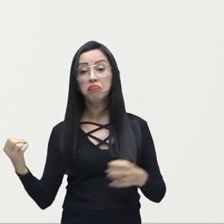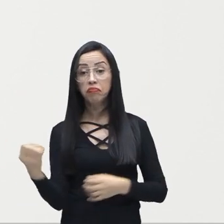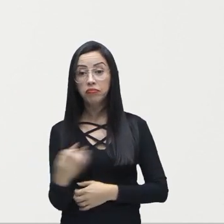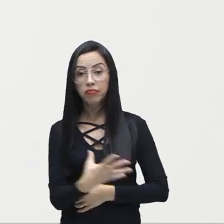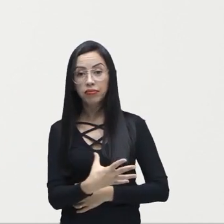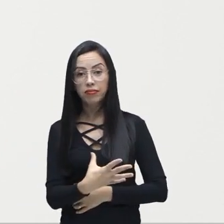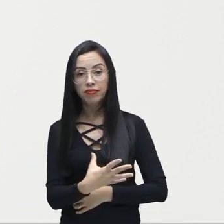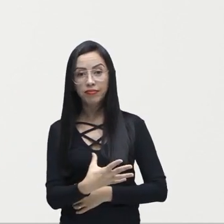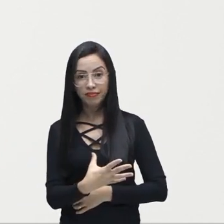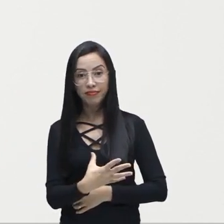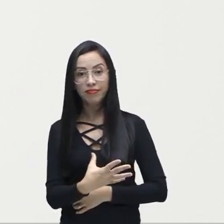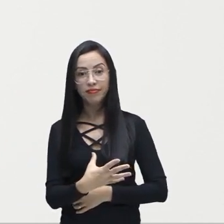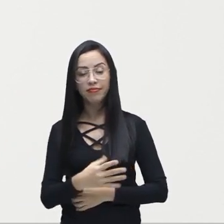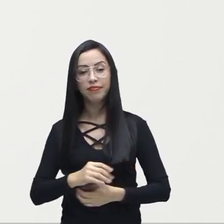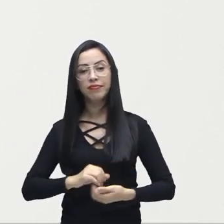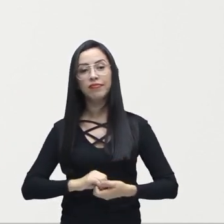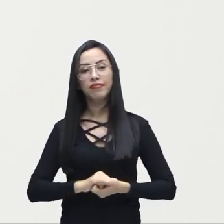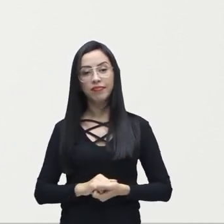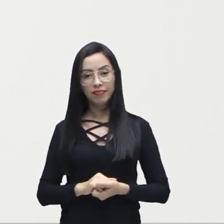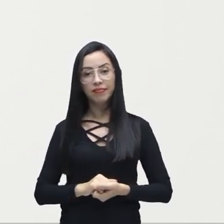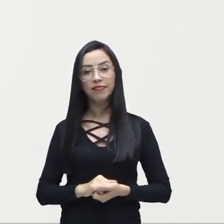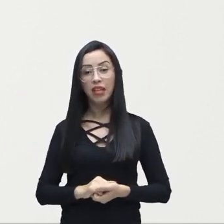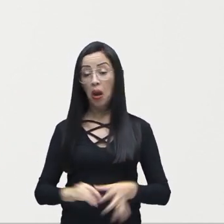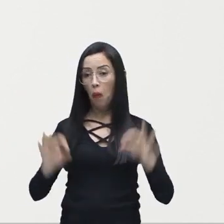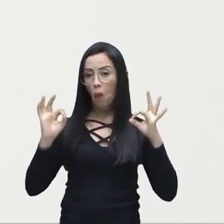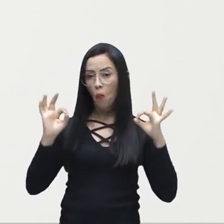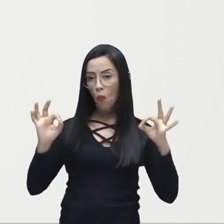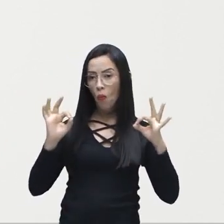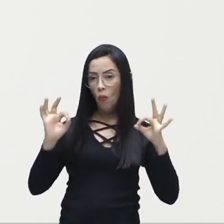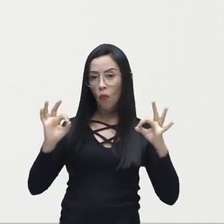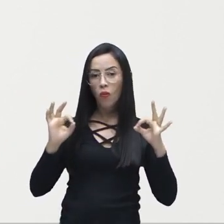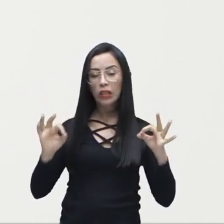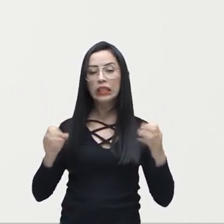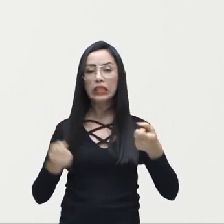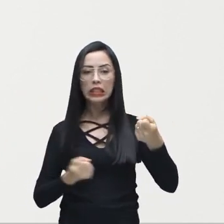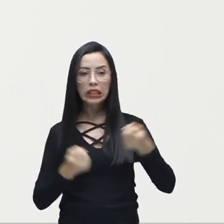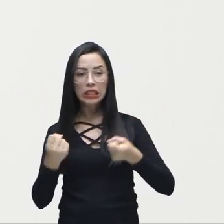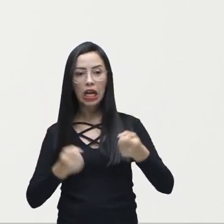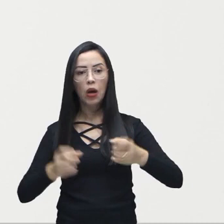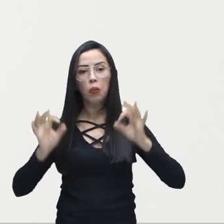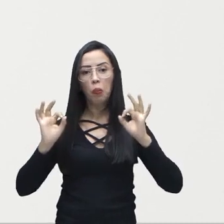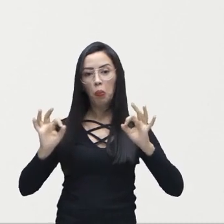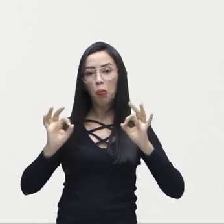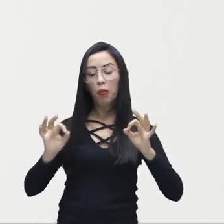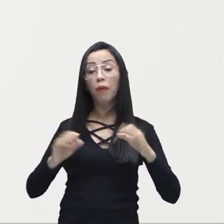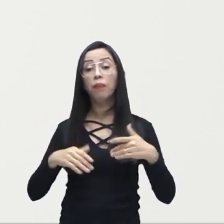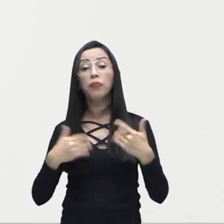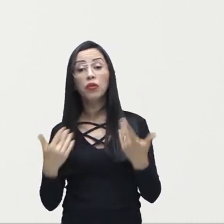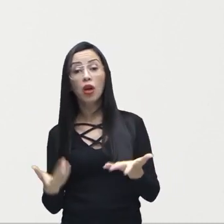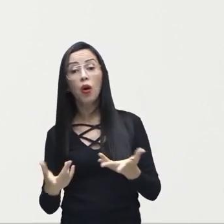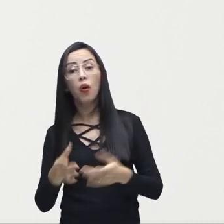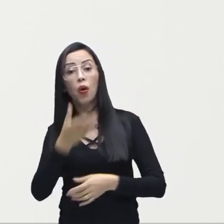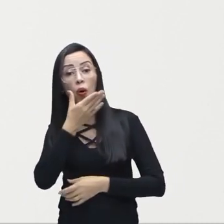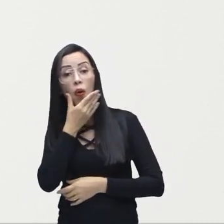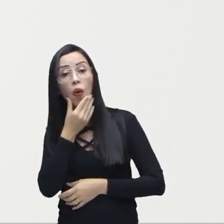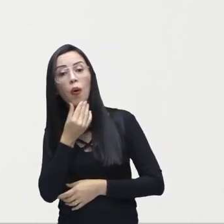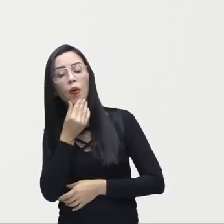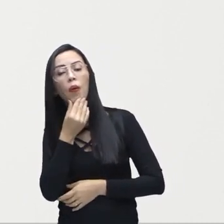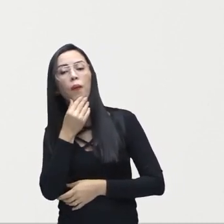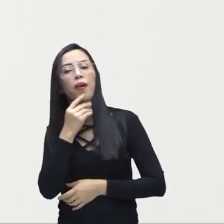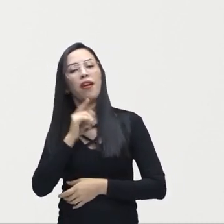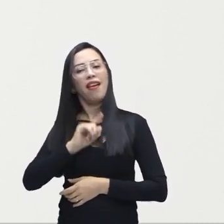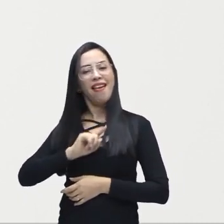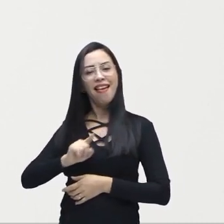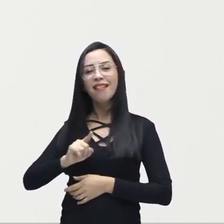popular, seria o quê? Um carro turbinado, né, alunos? E aí, como conclui? João Vitor